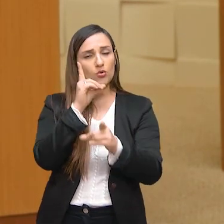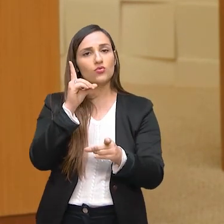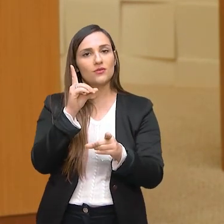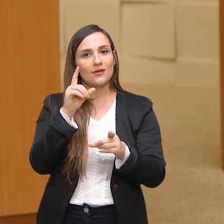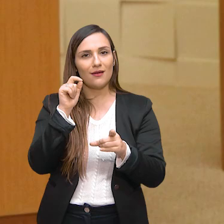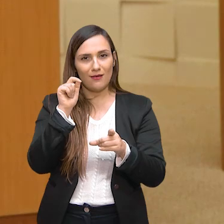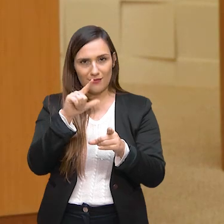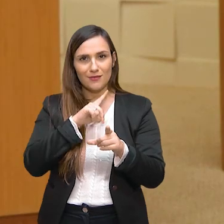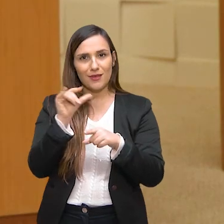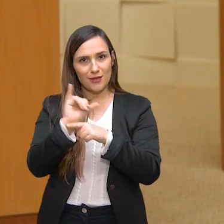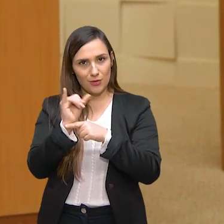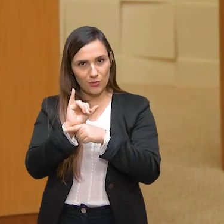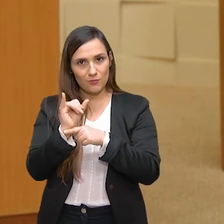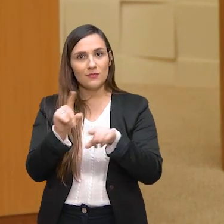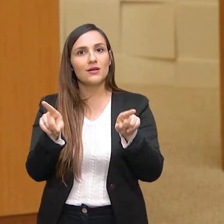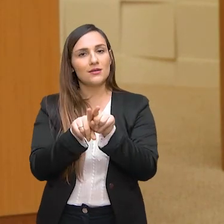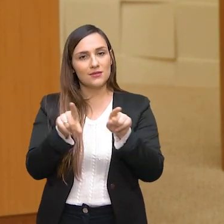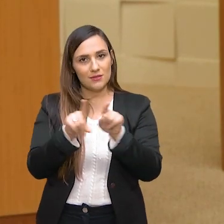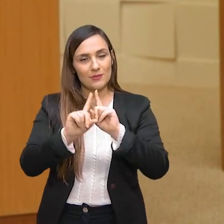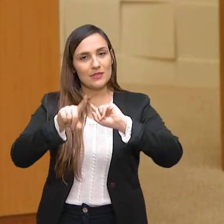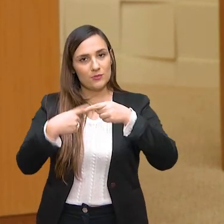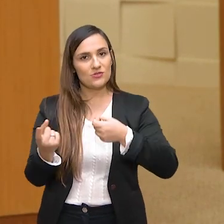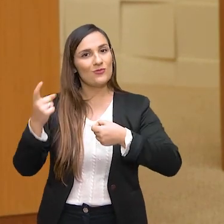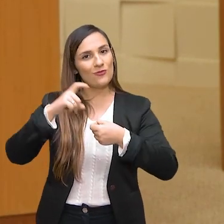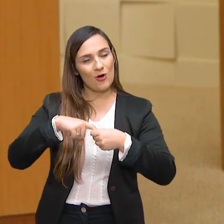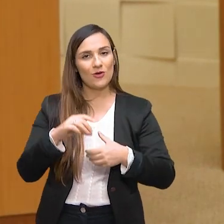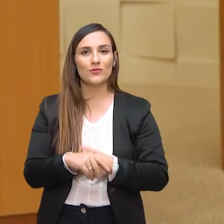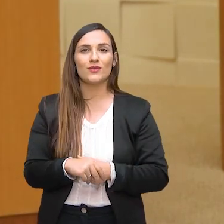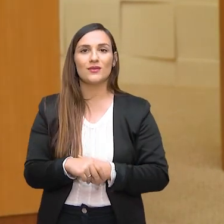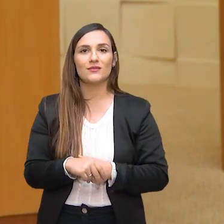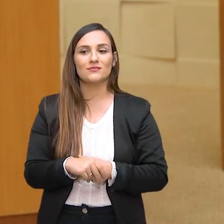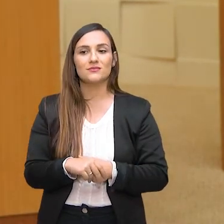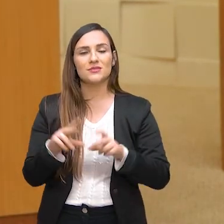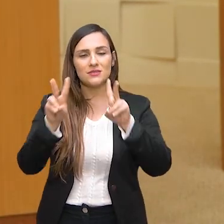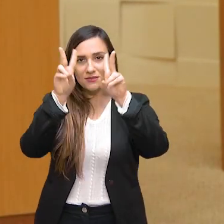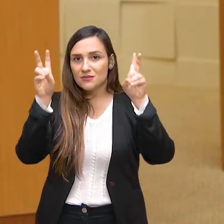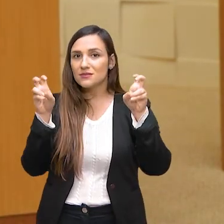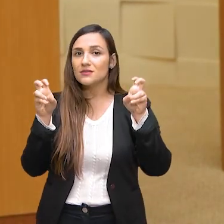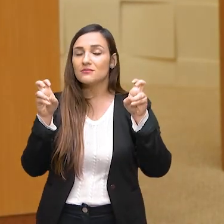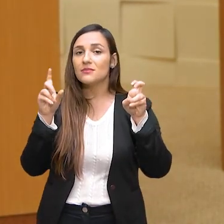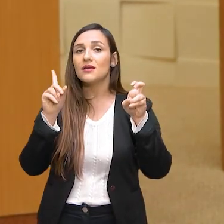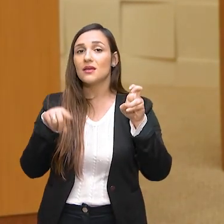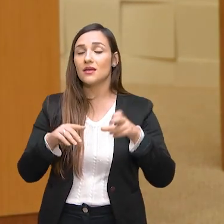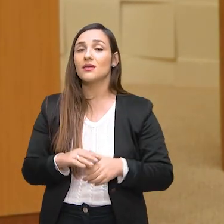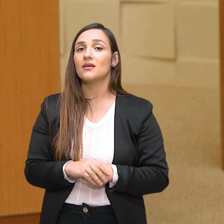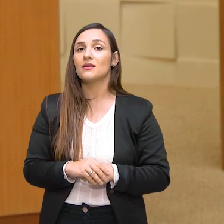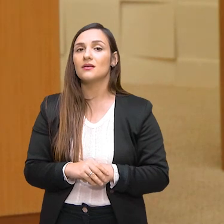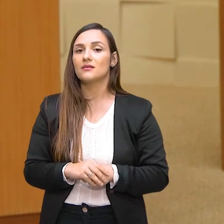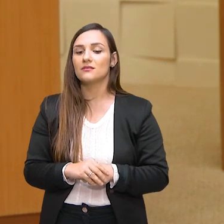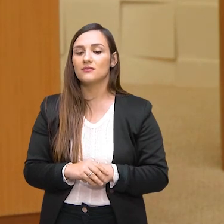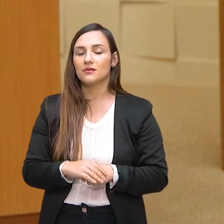estão disponíveis nesses canais no YouTube. E na próxima edição inédita,